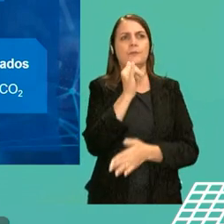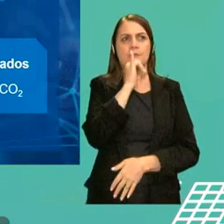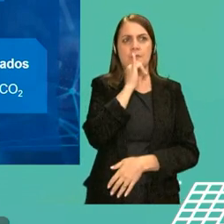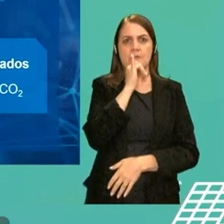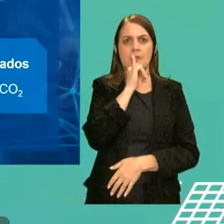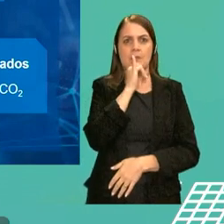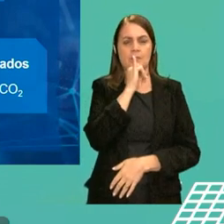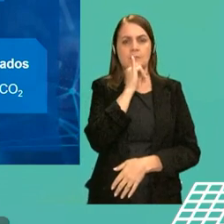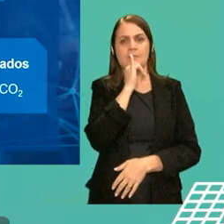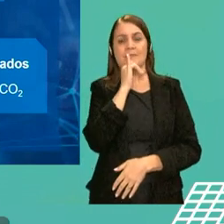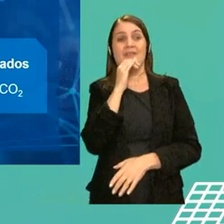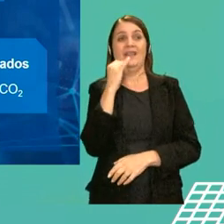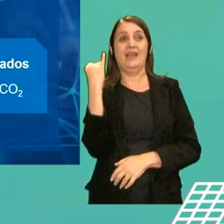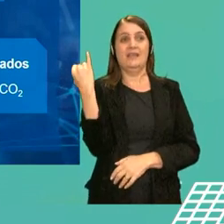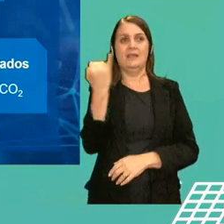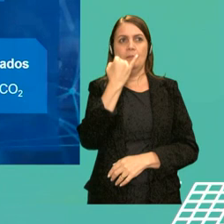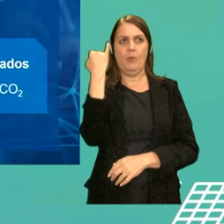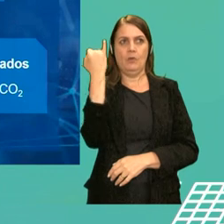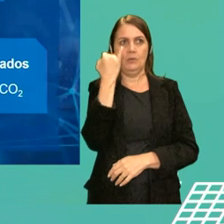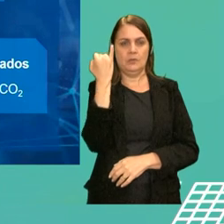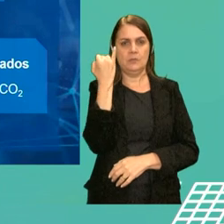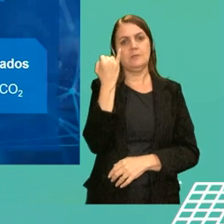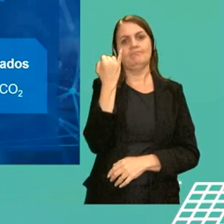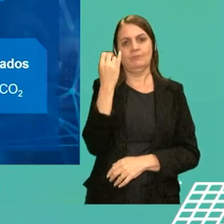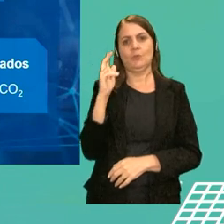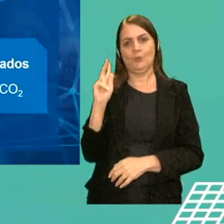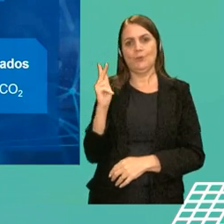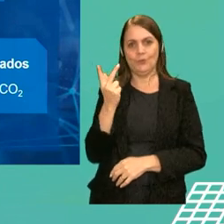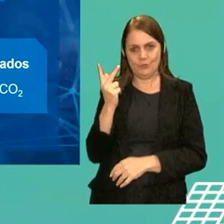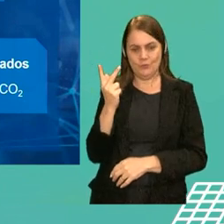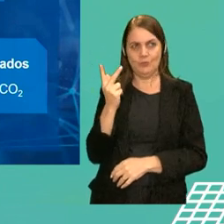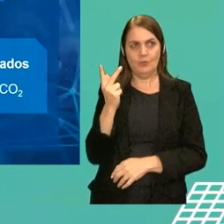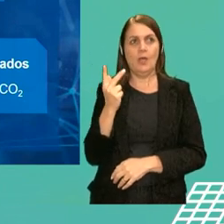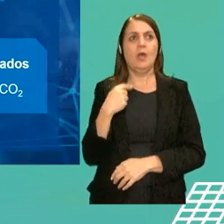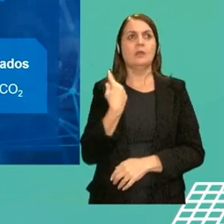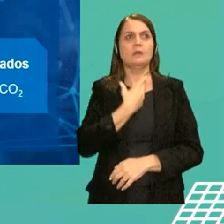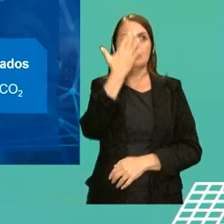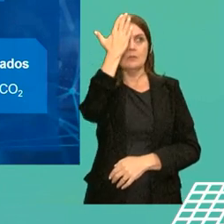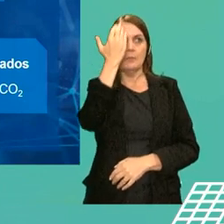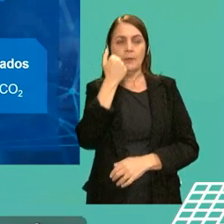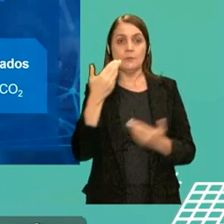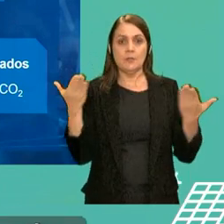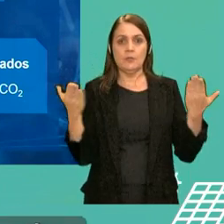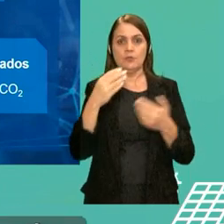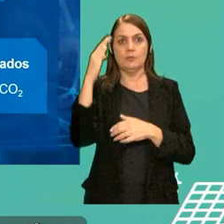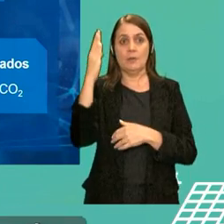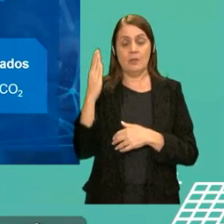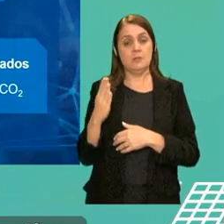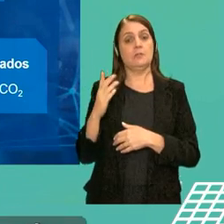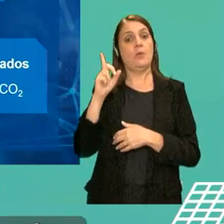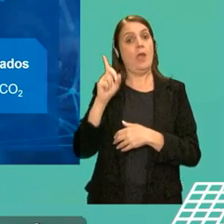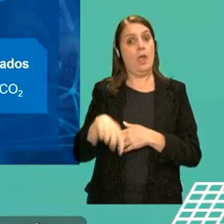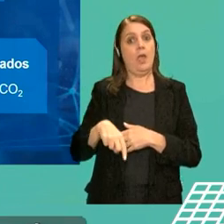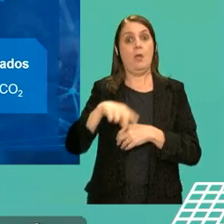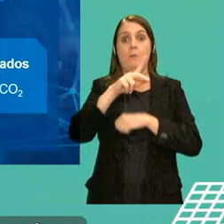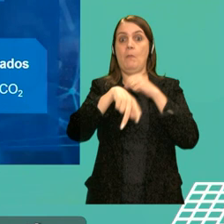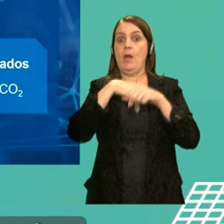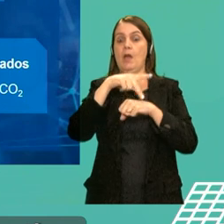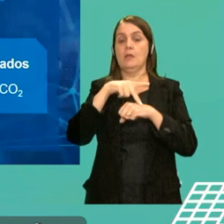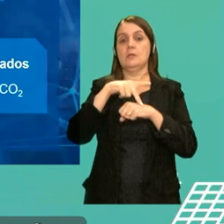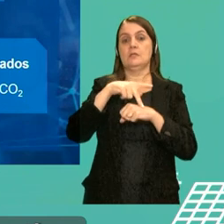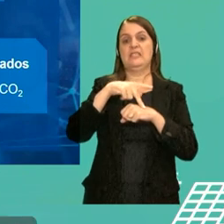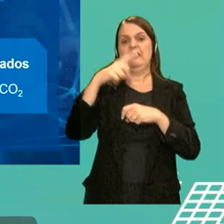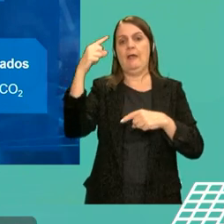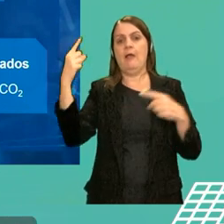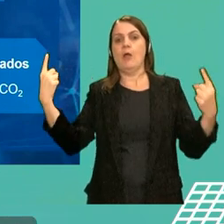dessa agenda do hidrogênio. A gente sabe que hoje o Brasil está entre os países mais competitivos em termos de produção de